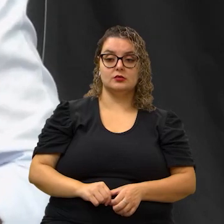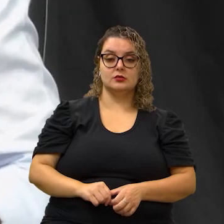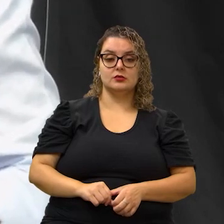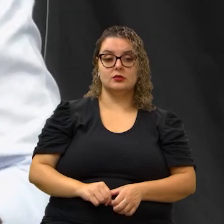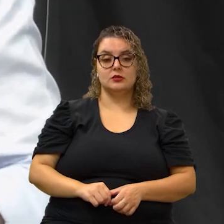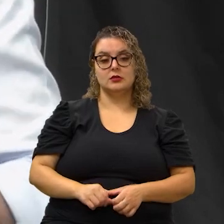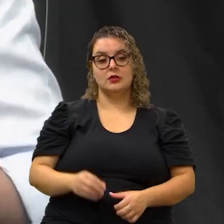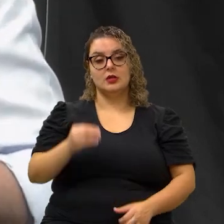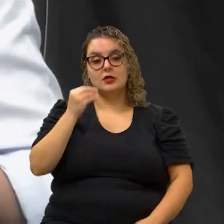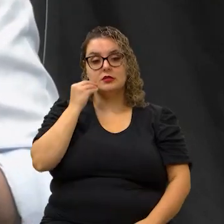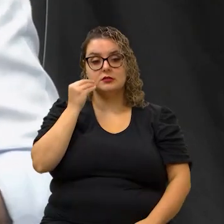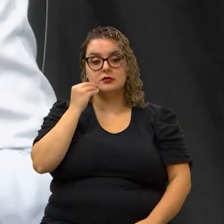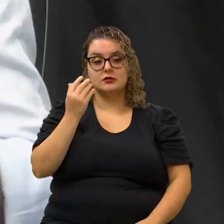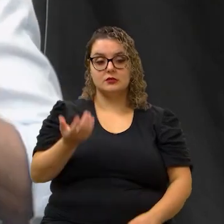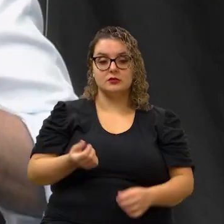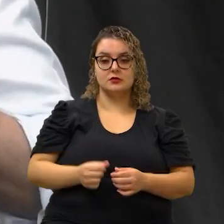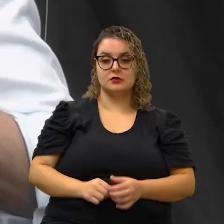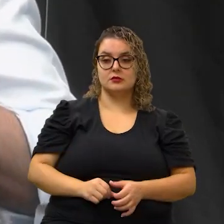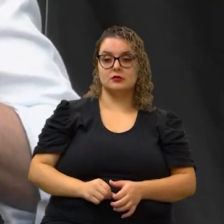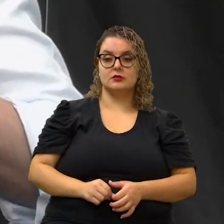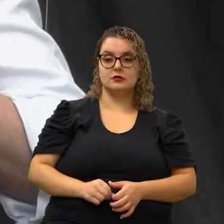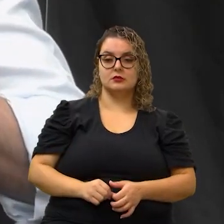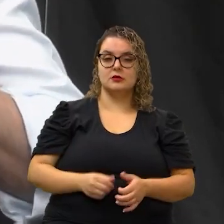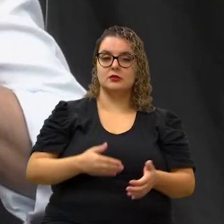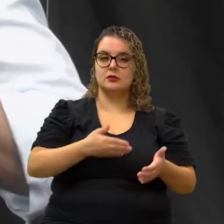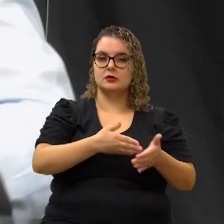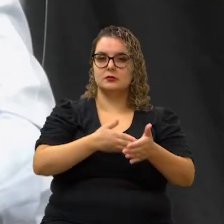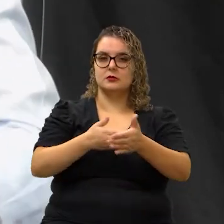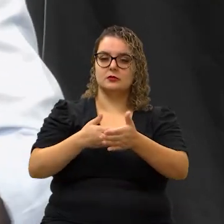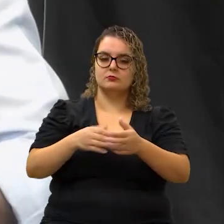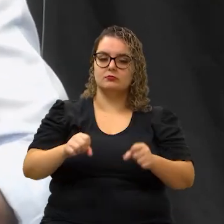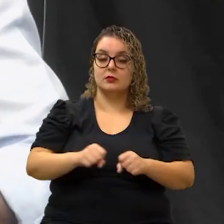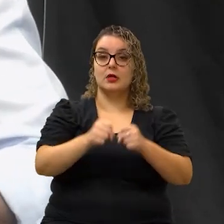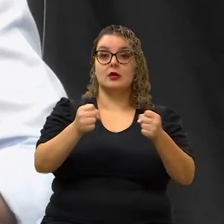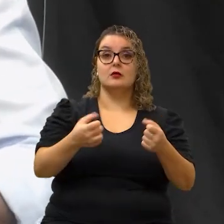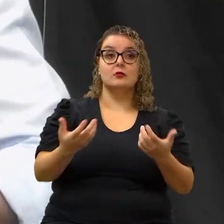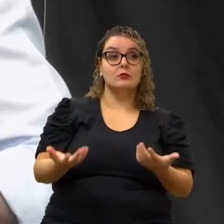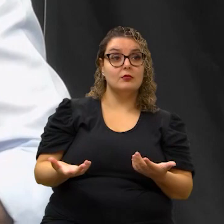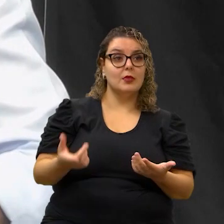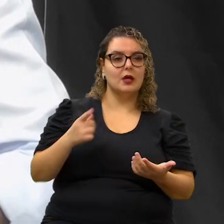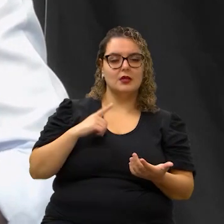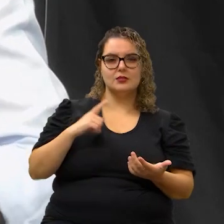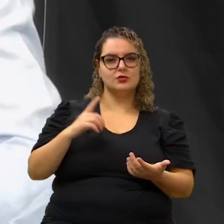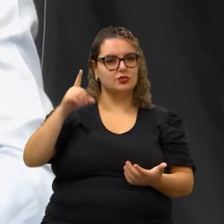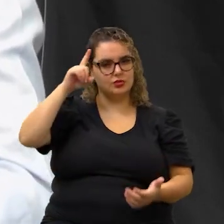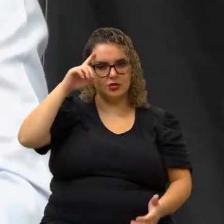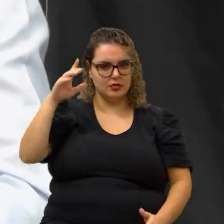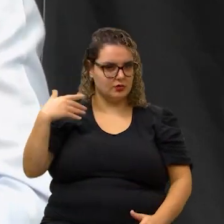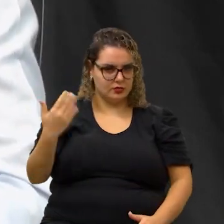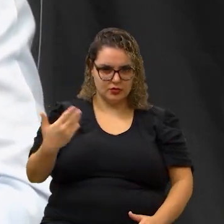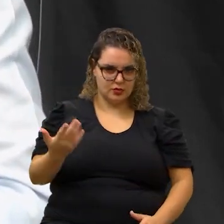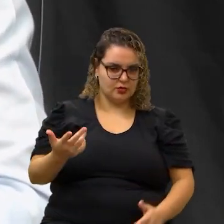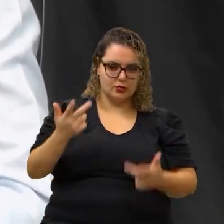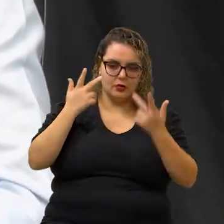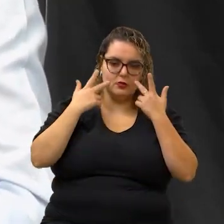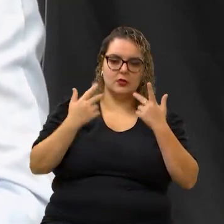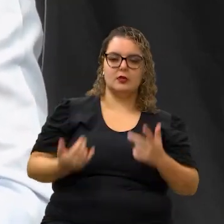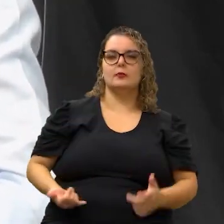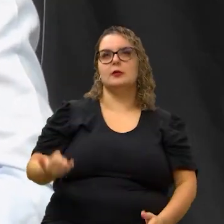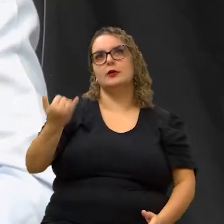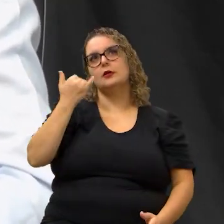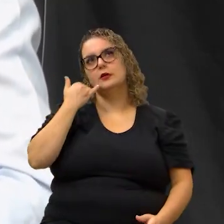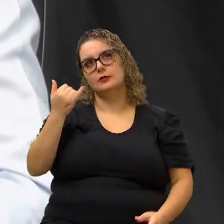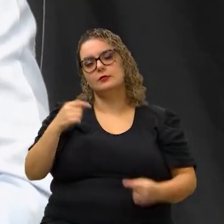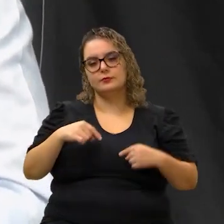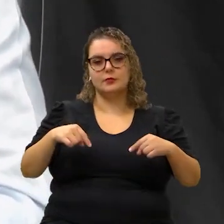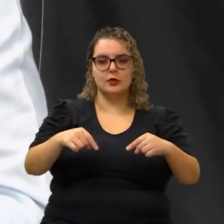uma certa... A gente até tentava derrubar essas barreiras, mas elas existiam na prática,